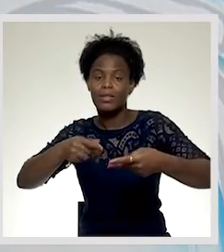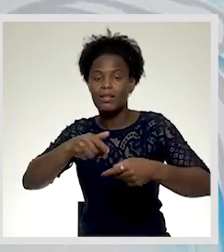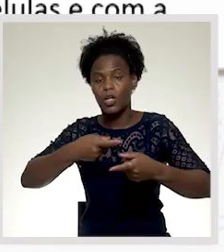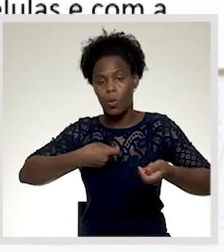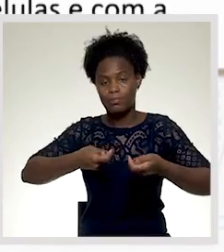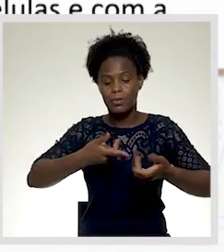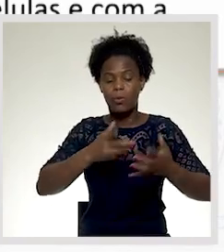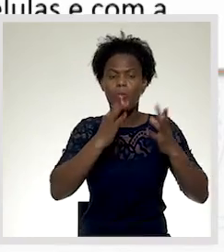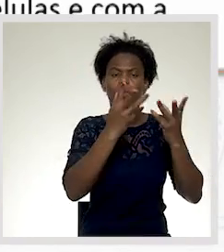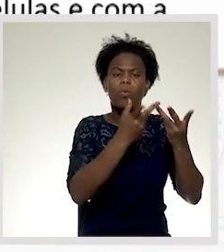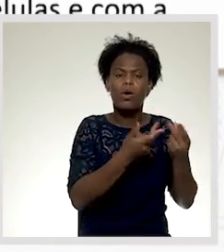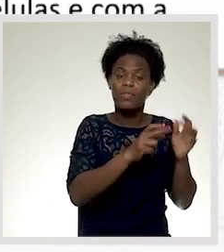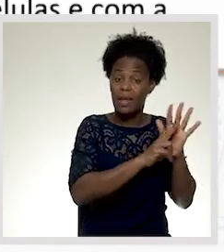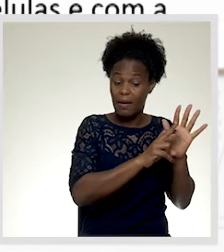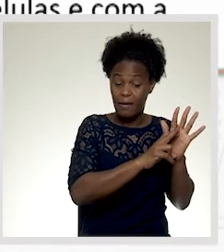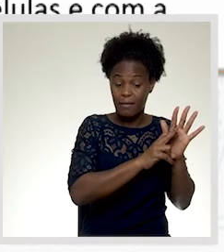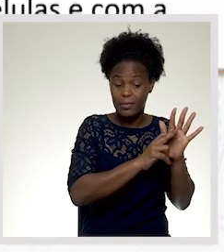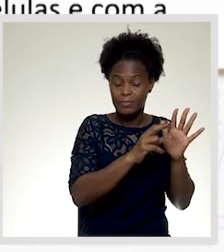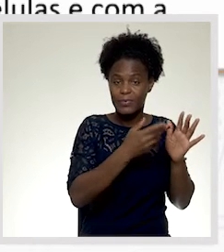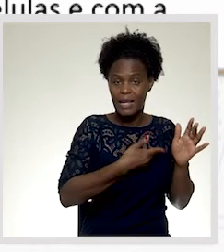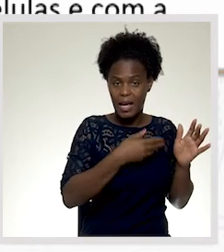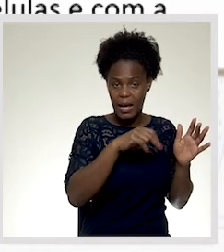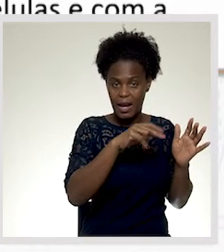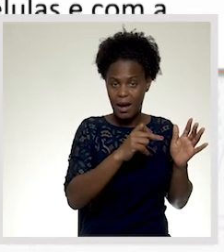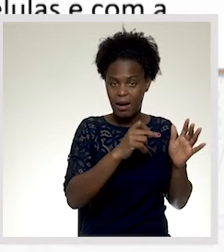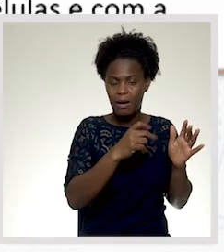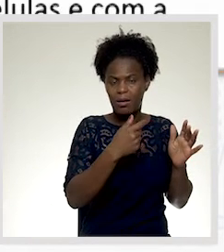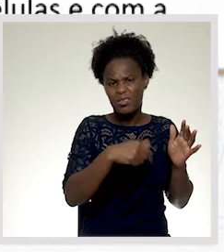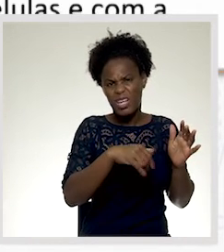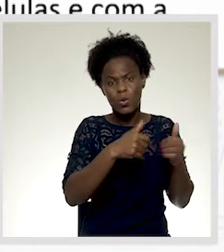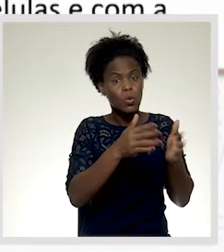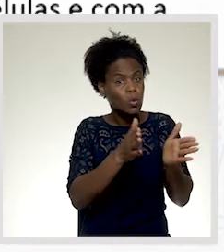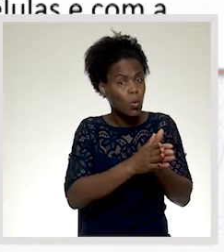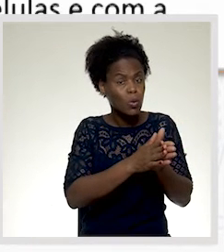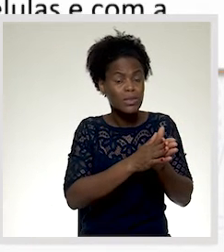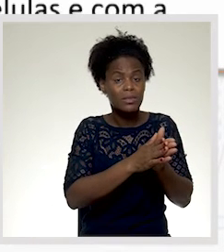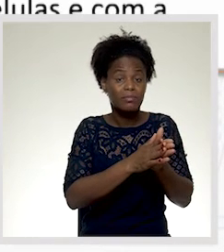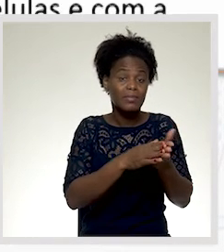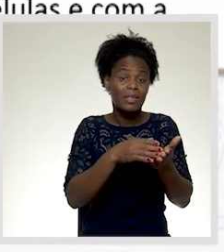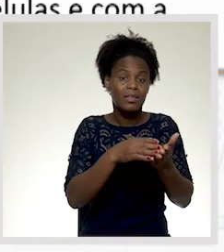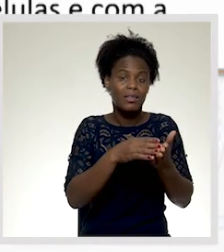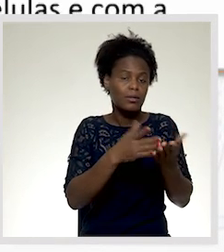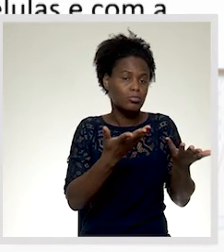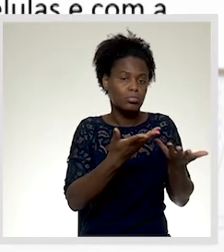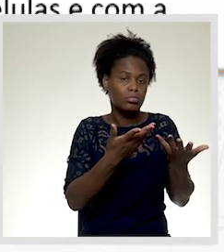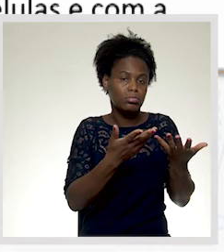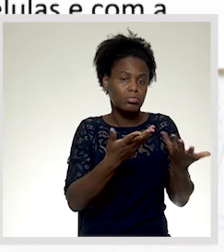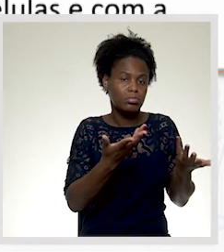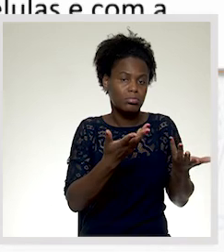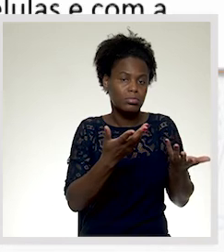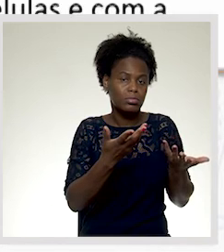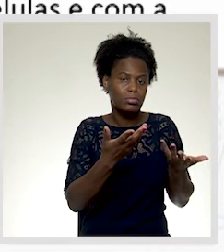organismos. Quanto à quantidade, em regra, o DNA consta-se para todas as células da mesma